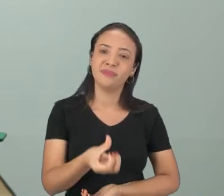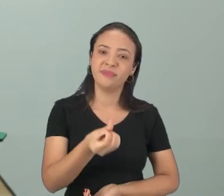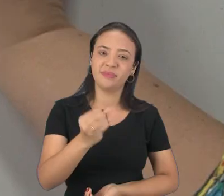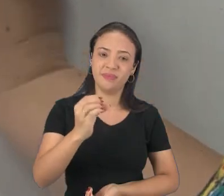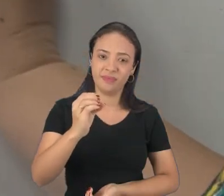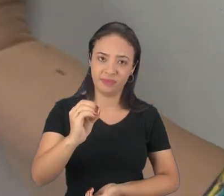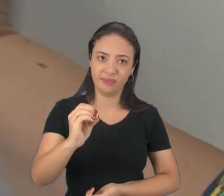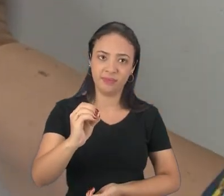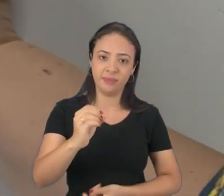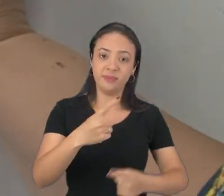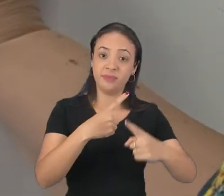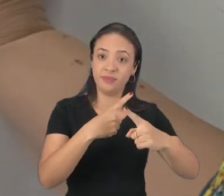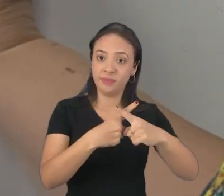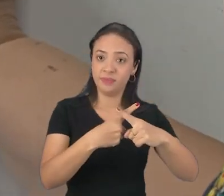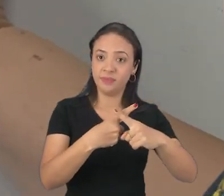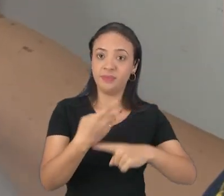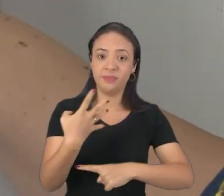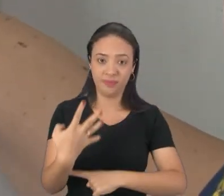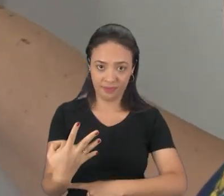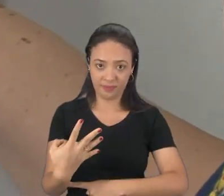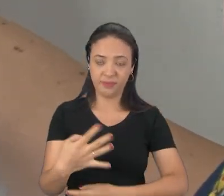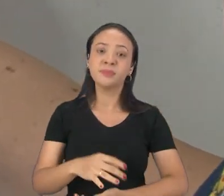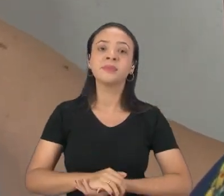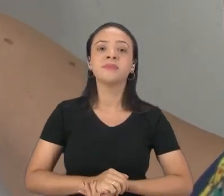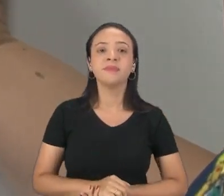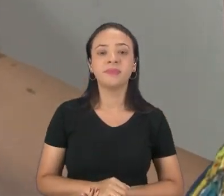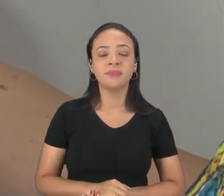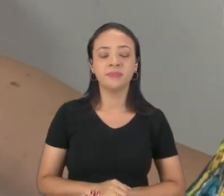60 vezes 4, né?